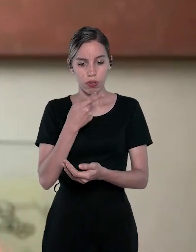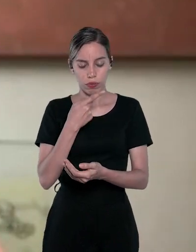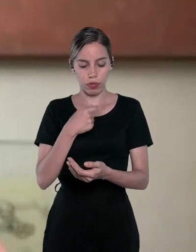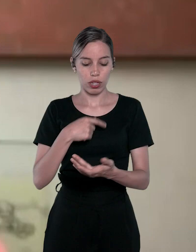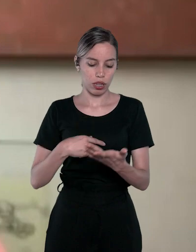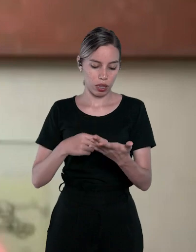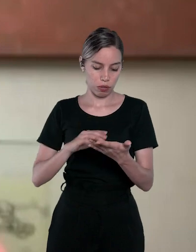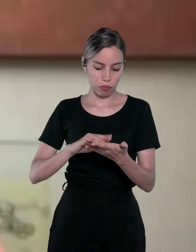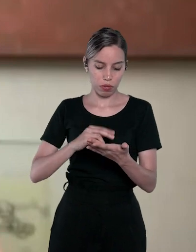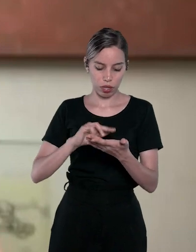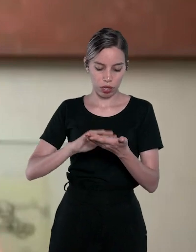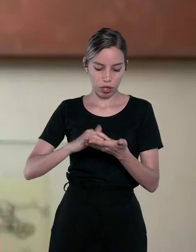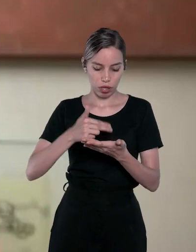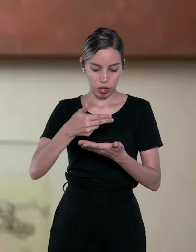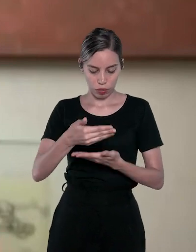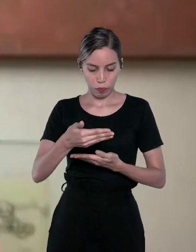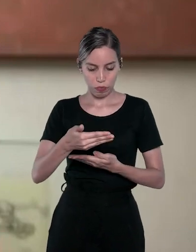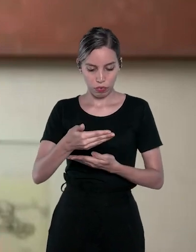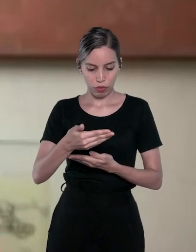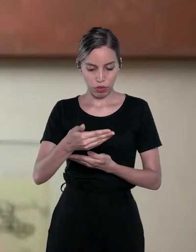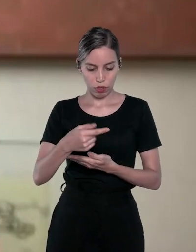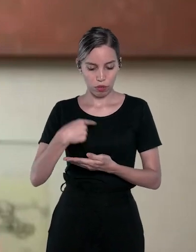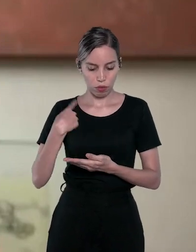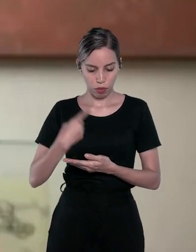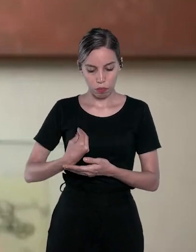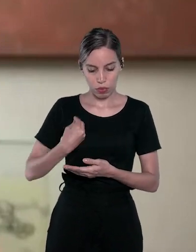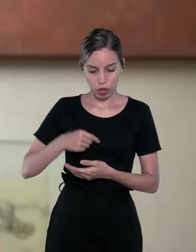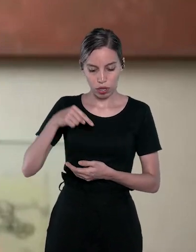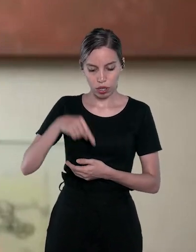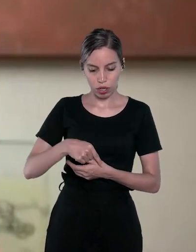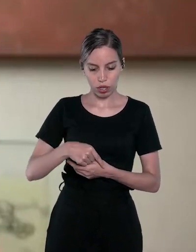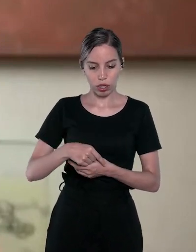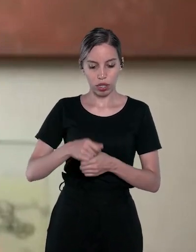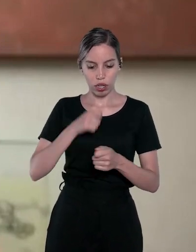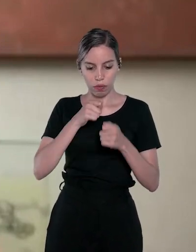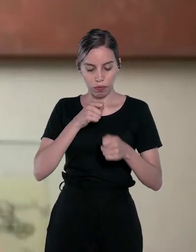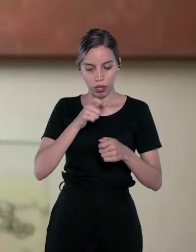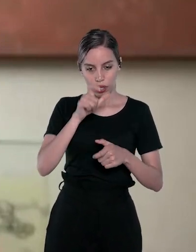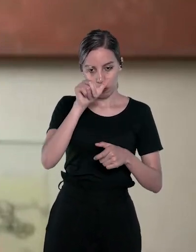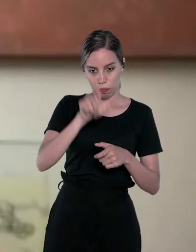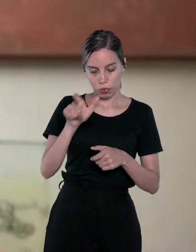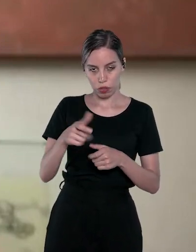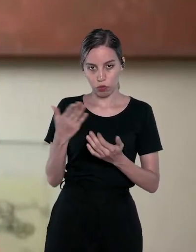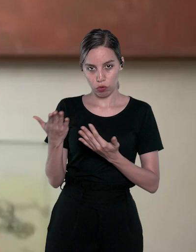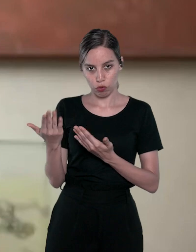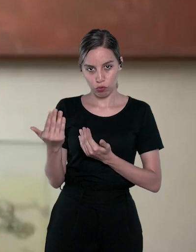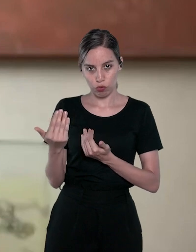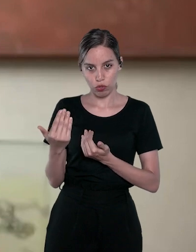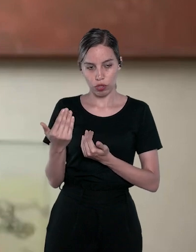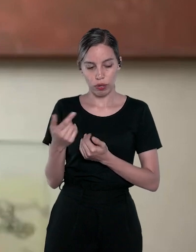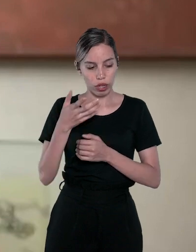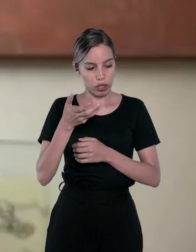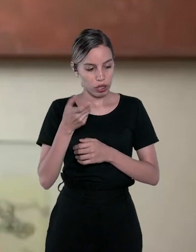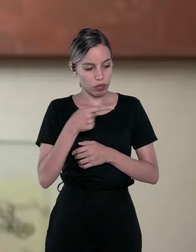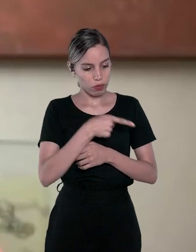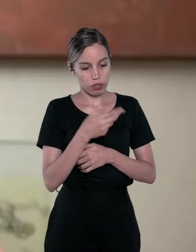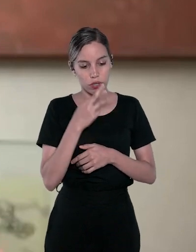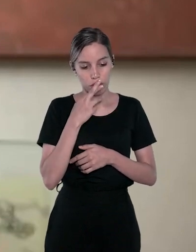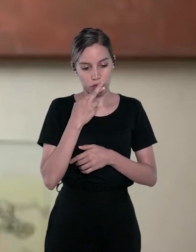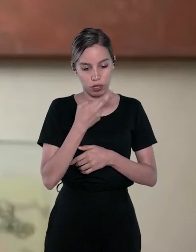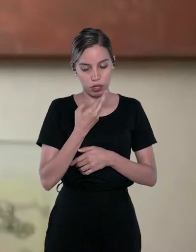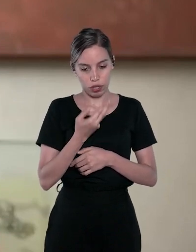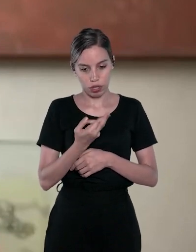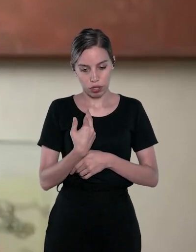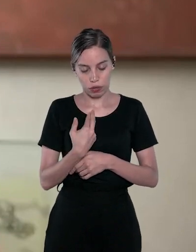e tal. Queria que você respondesse. Eu tinha publicado 1 ou 2 poemas